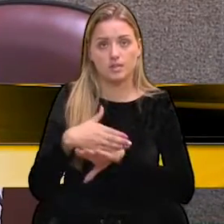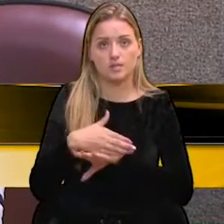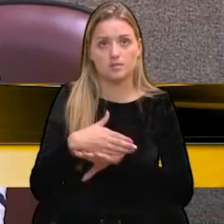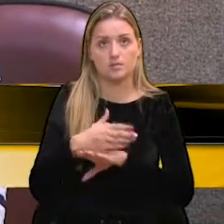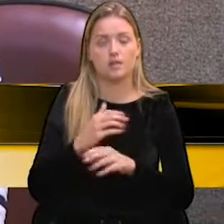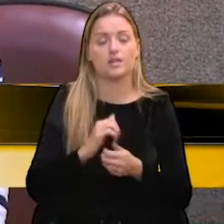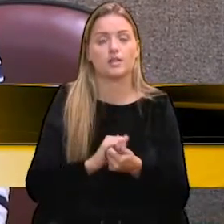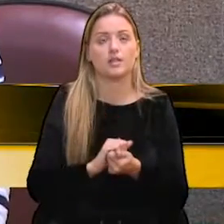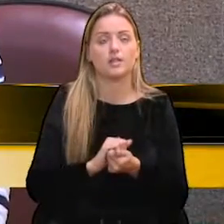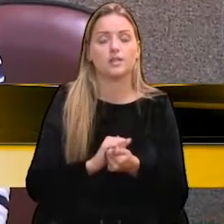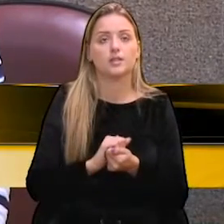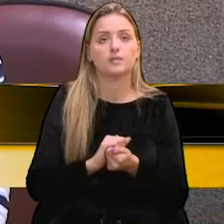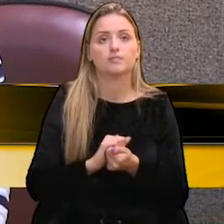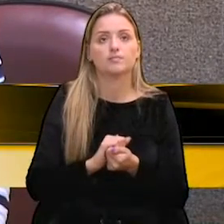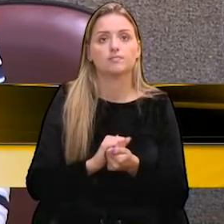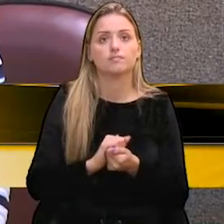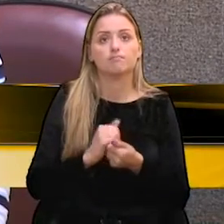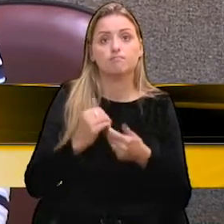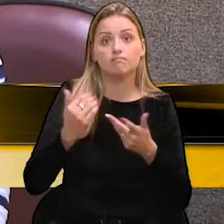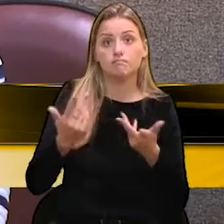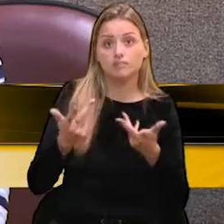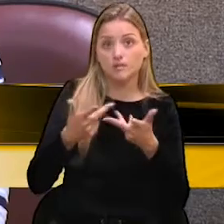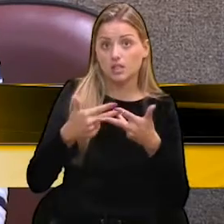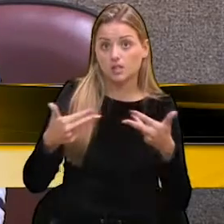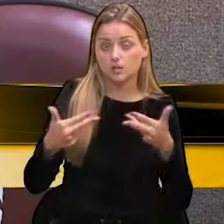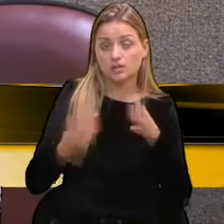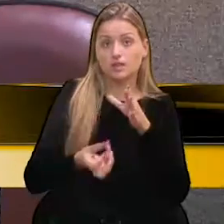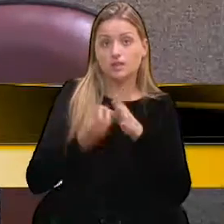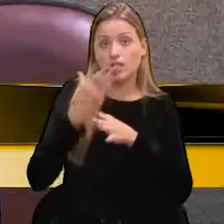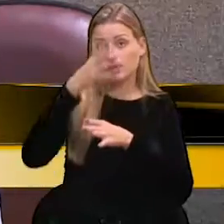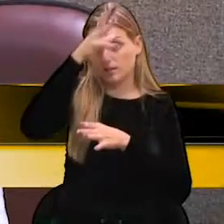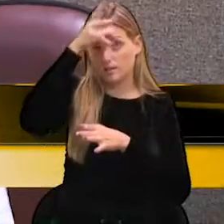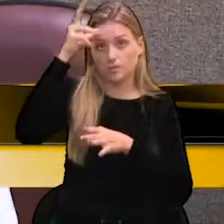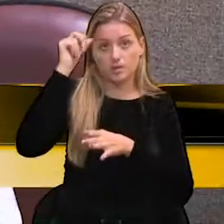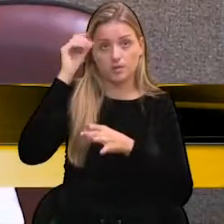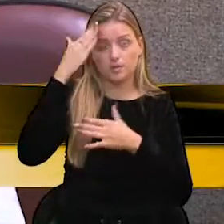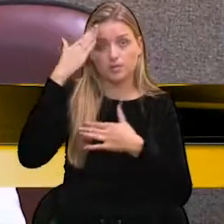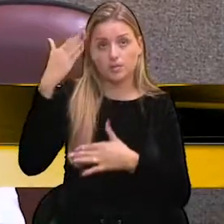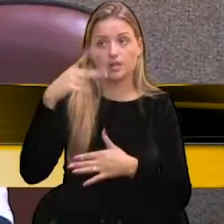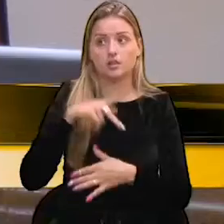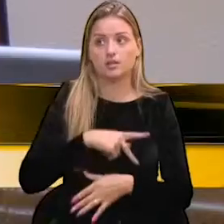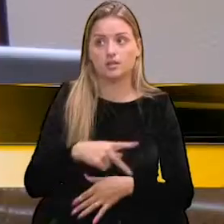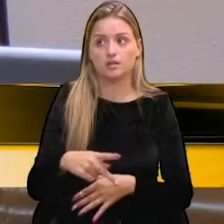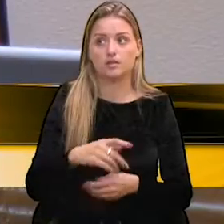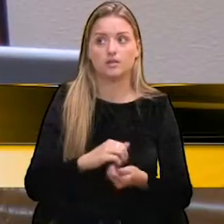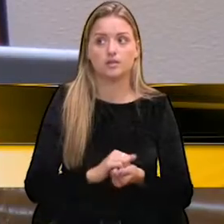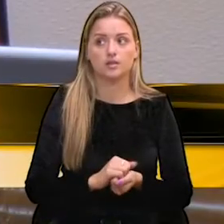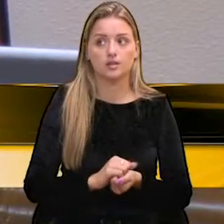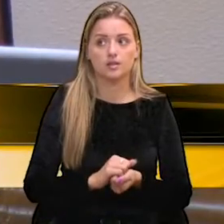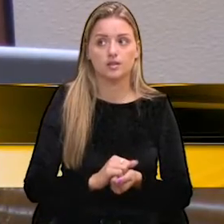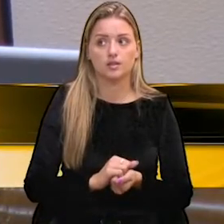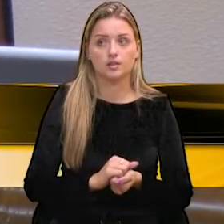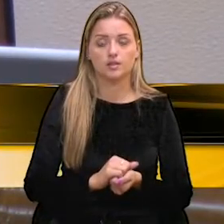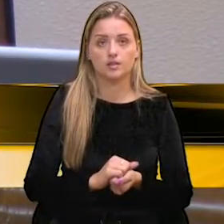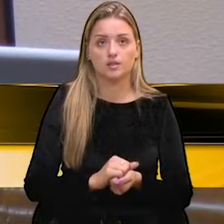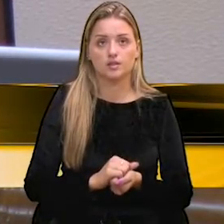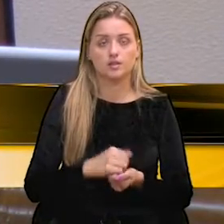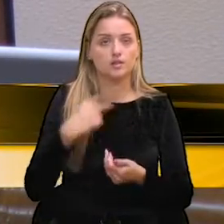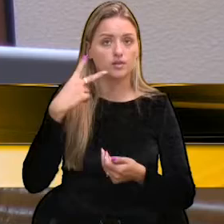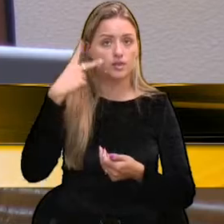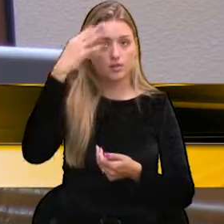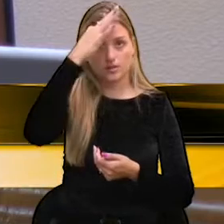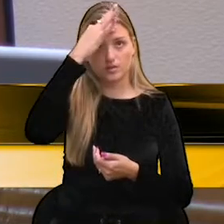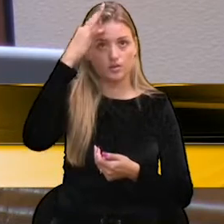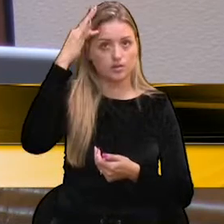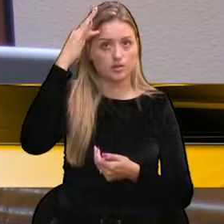eventos que são elaborados pelo Executivo. Era isso, senhor presidente. Muito obrigado. Vereador